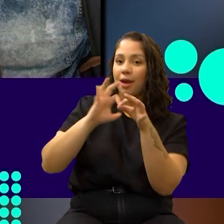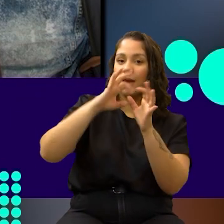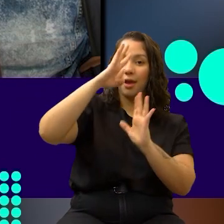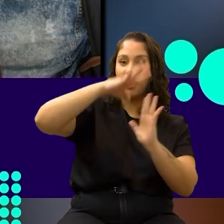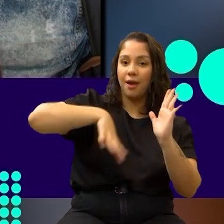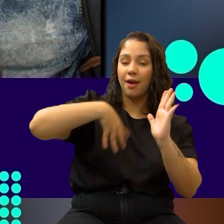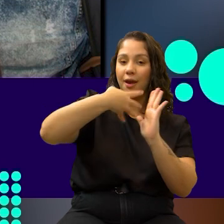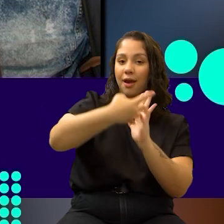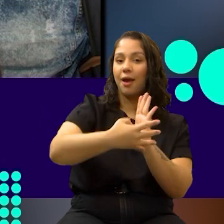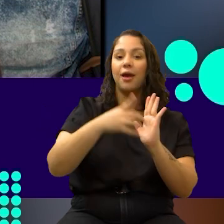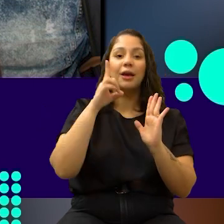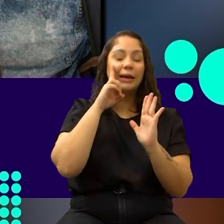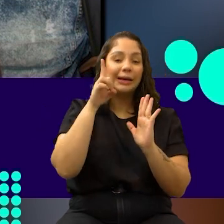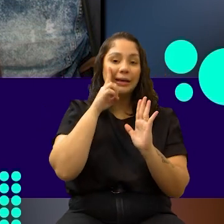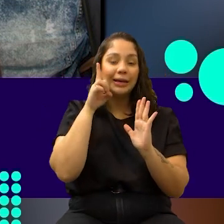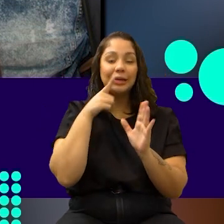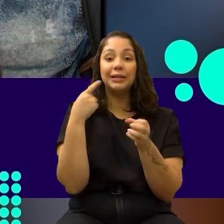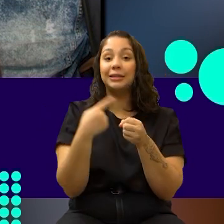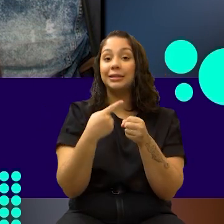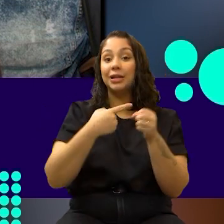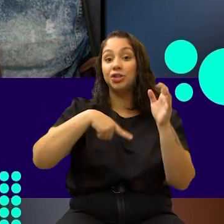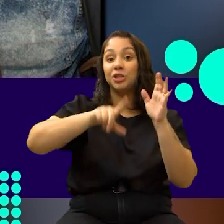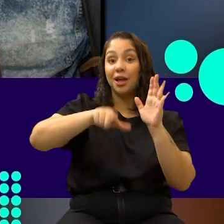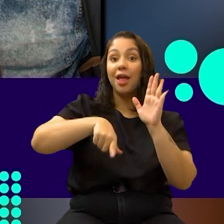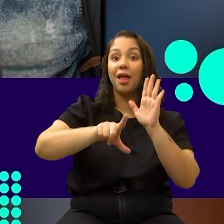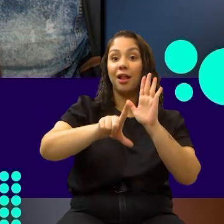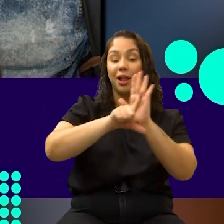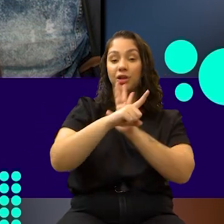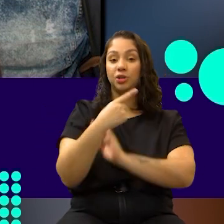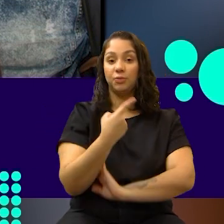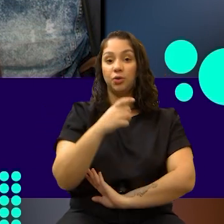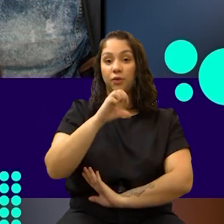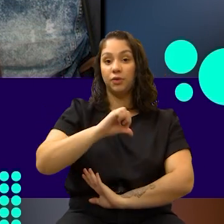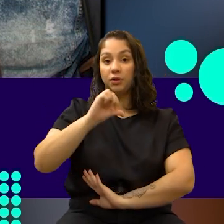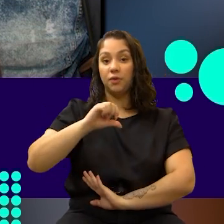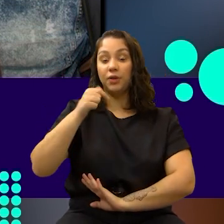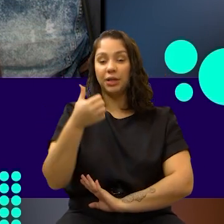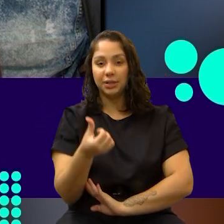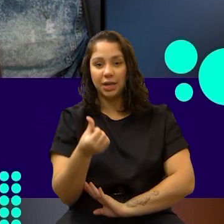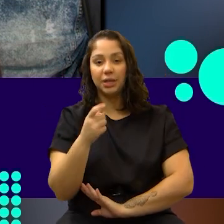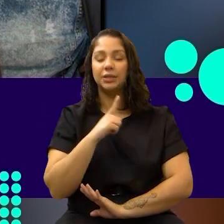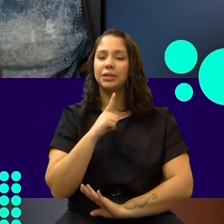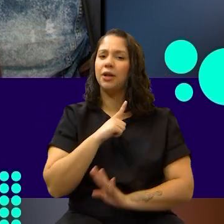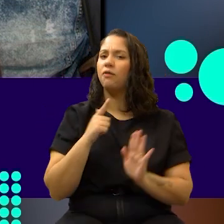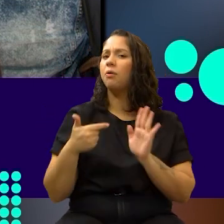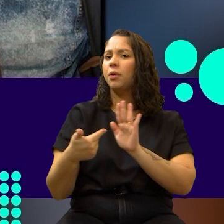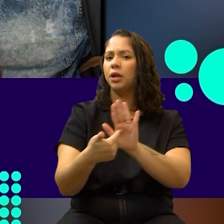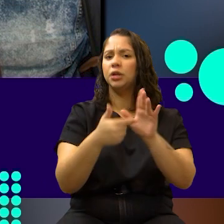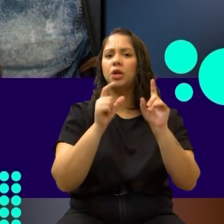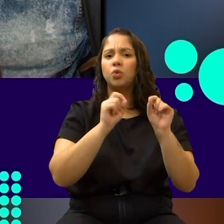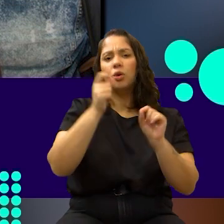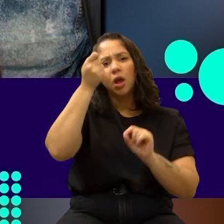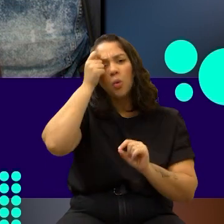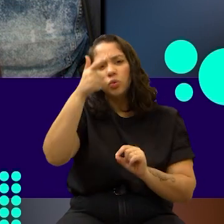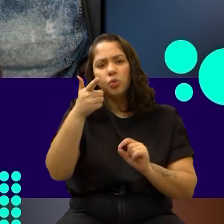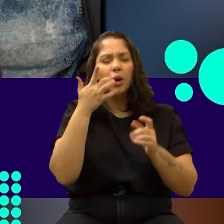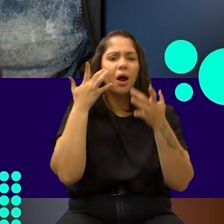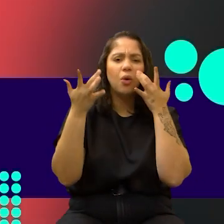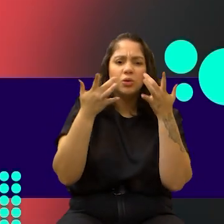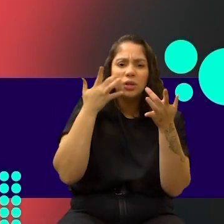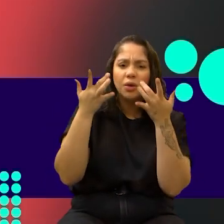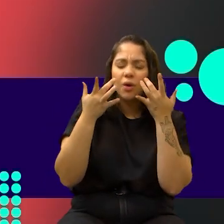Inclusive, passou a integrar o calendário oficial do município através de uma lei de 1996. Nela